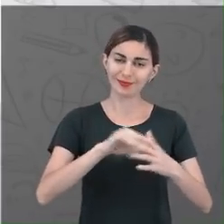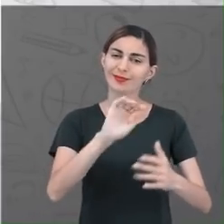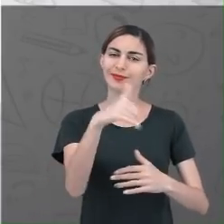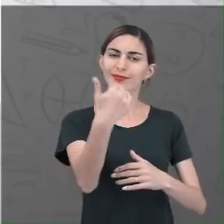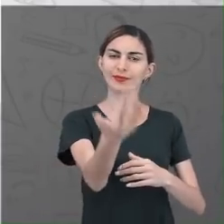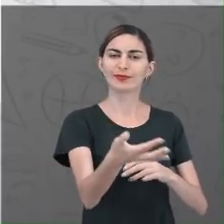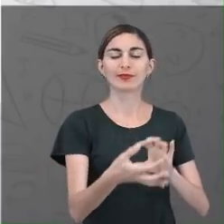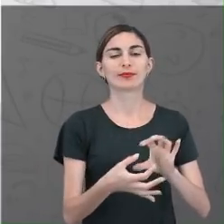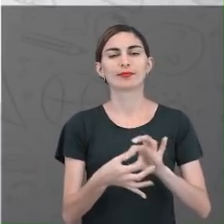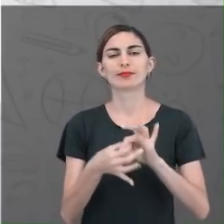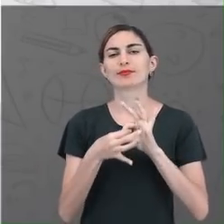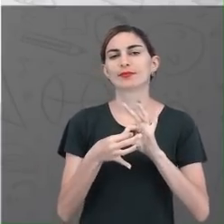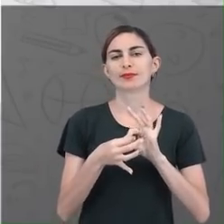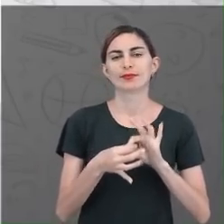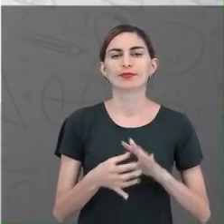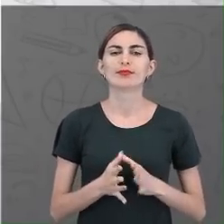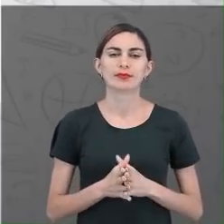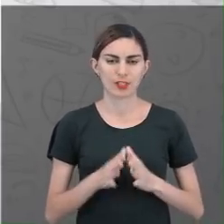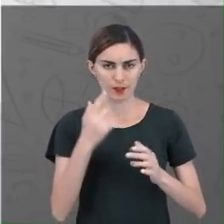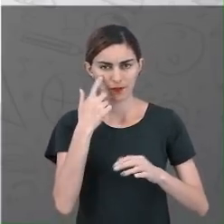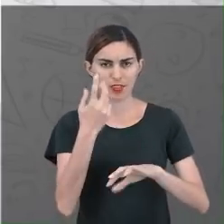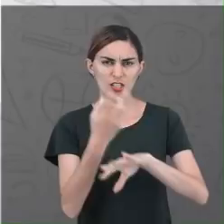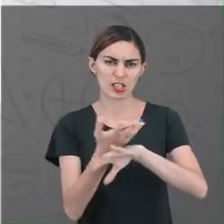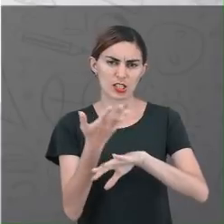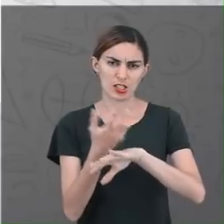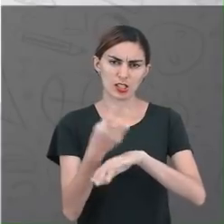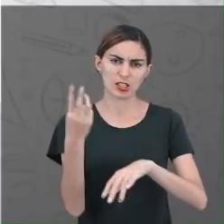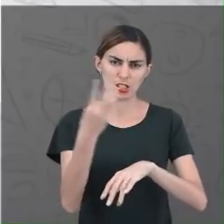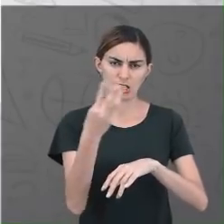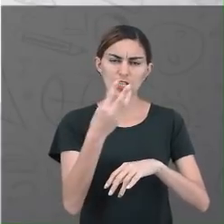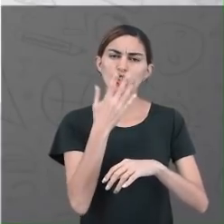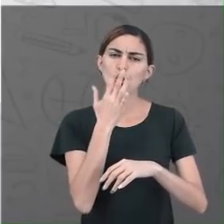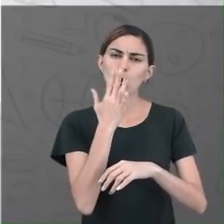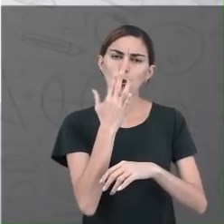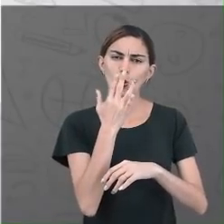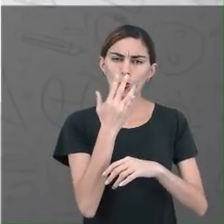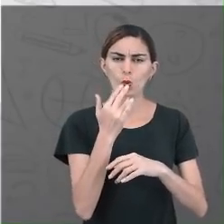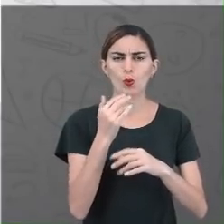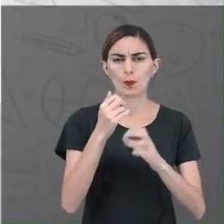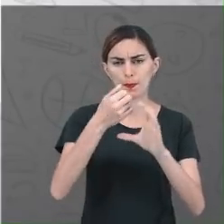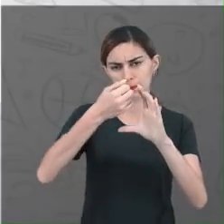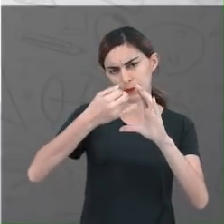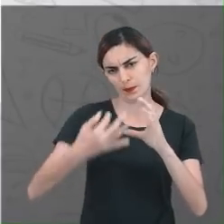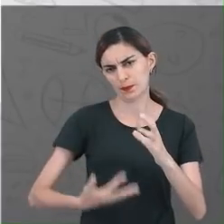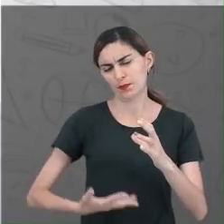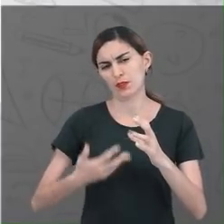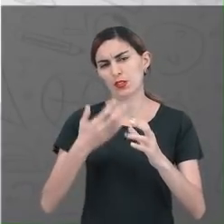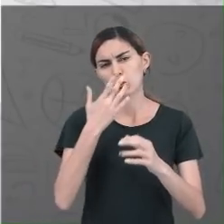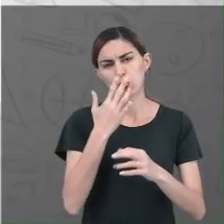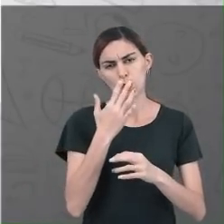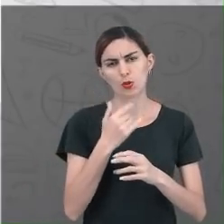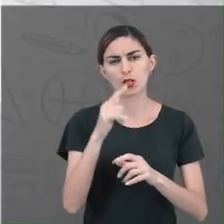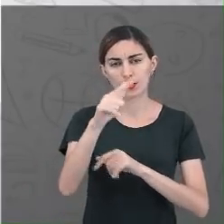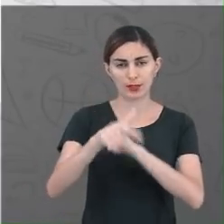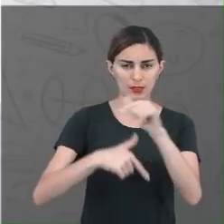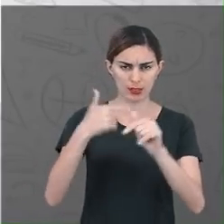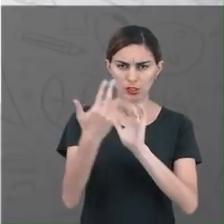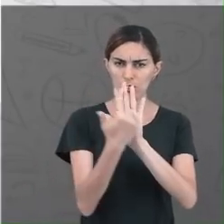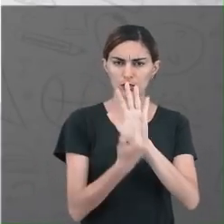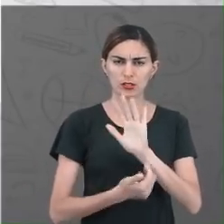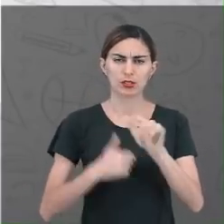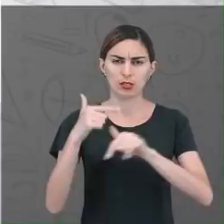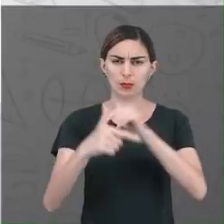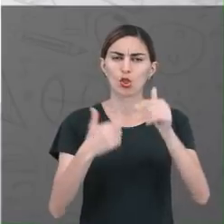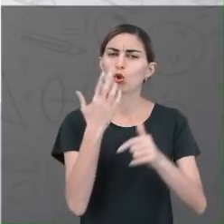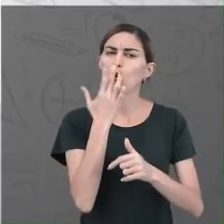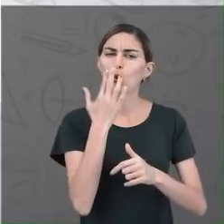vão ver na competência número 3, os princípios das cores, mas aqui a gente já pode ver que o designer trabalhou com cores